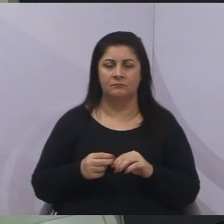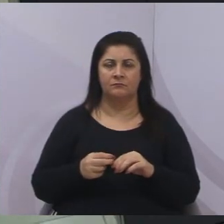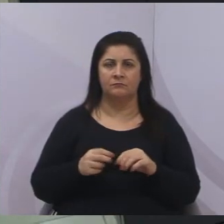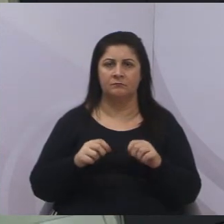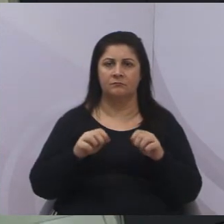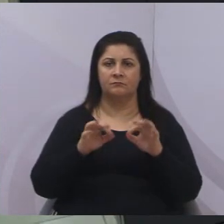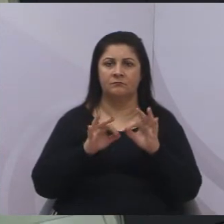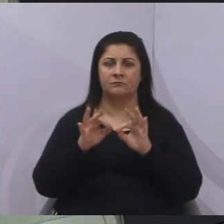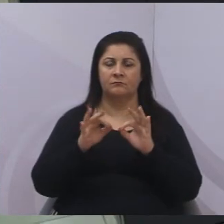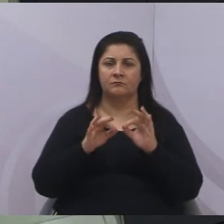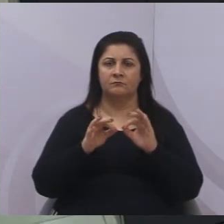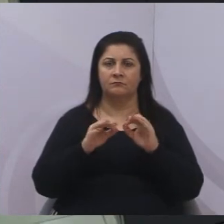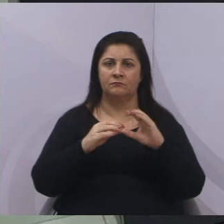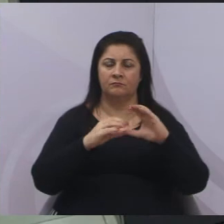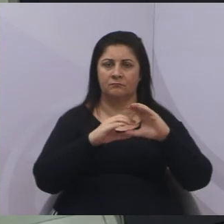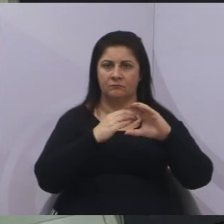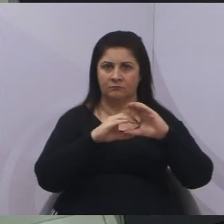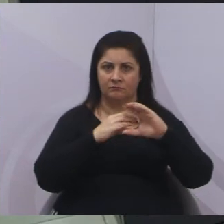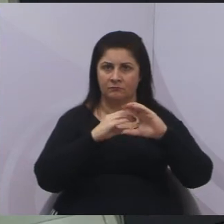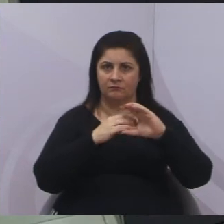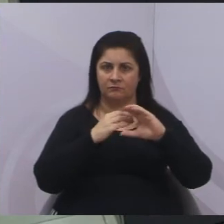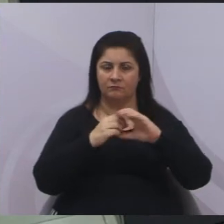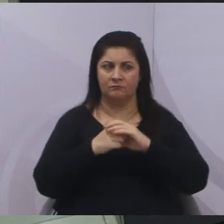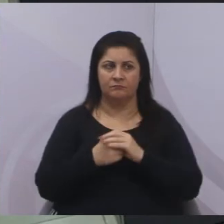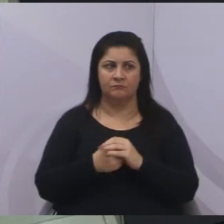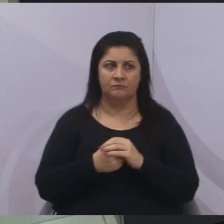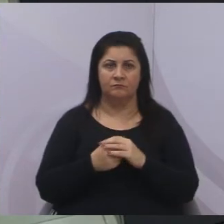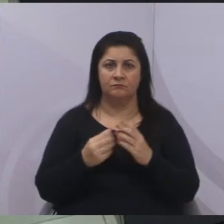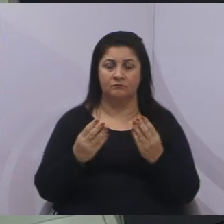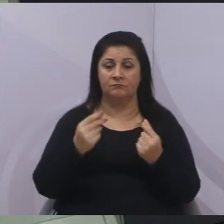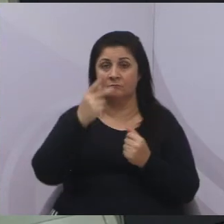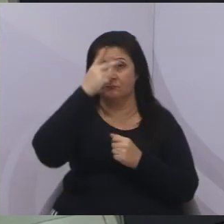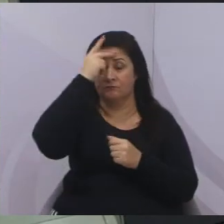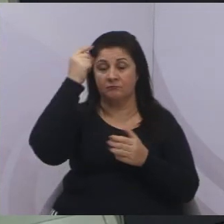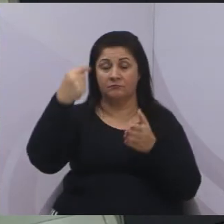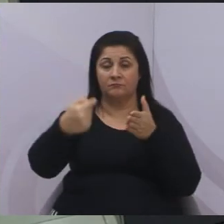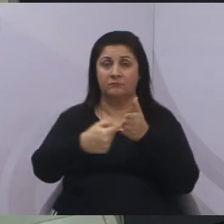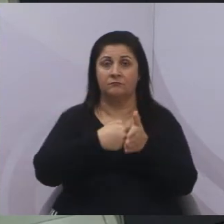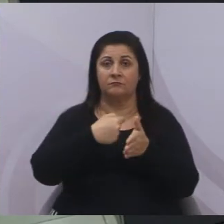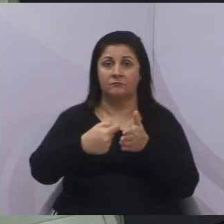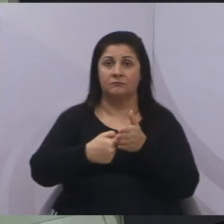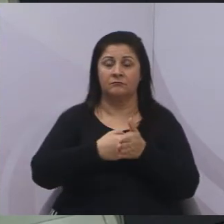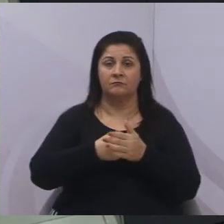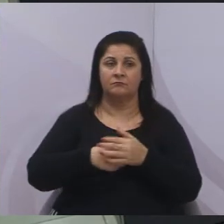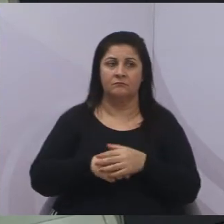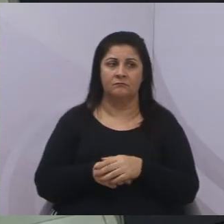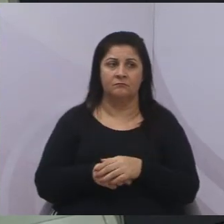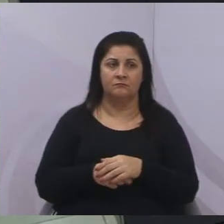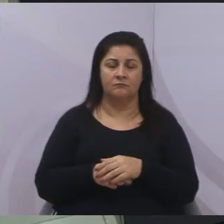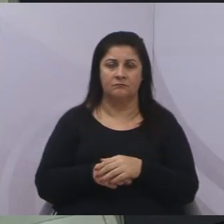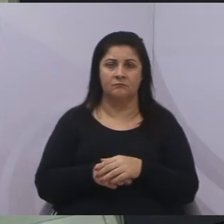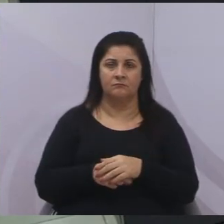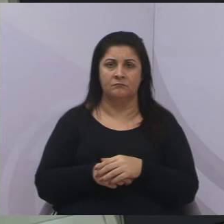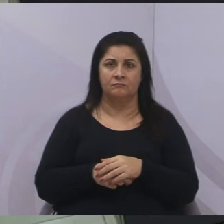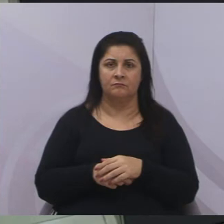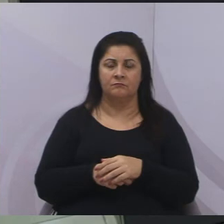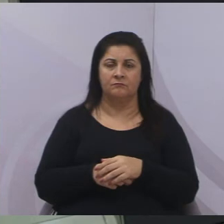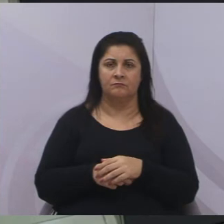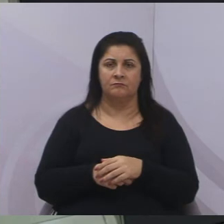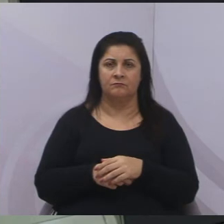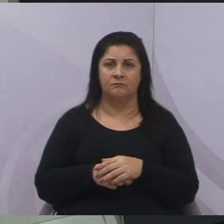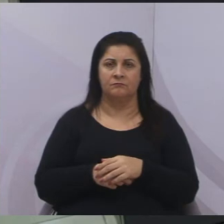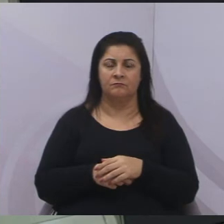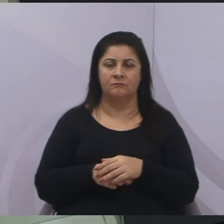seletivo e nós fomos questionados até hoje com respeito a esse processo.